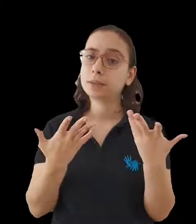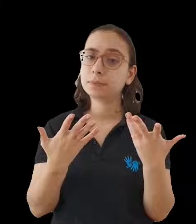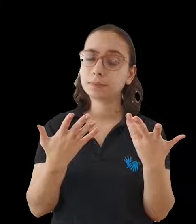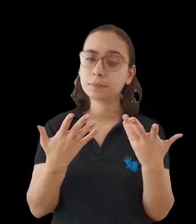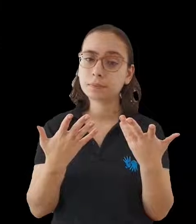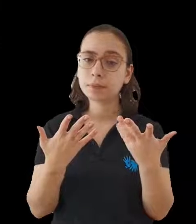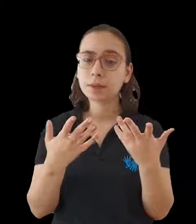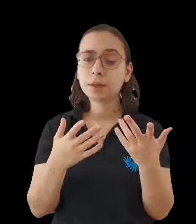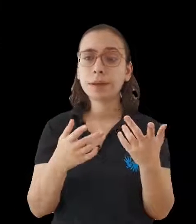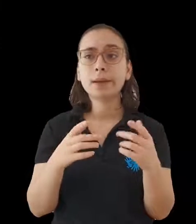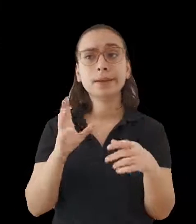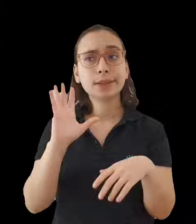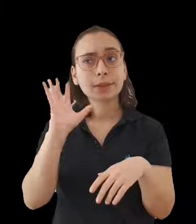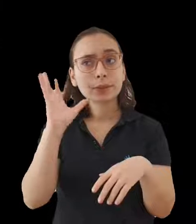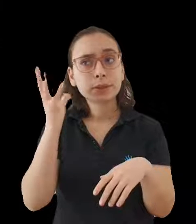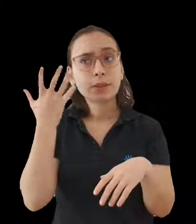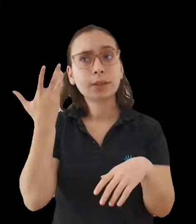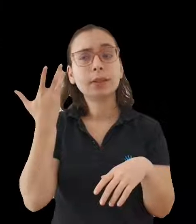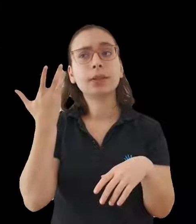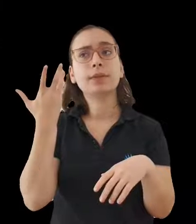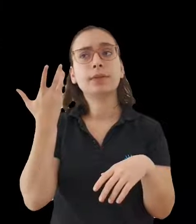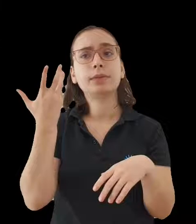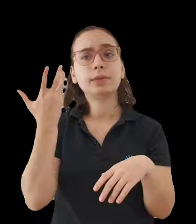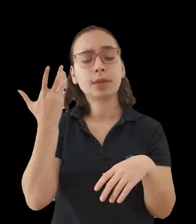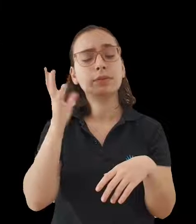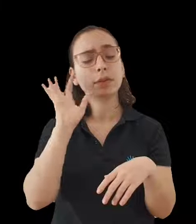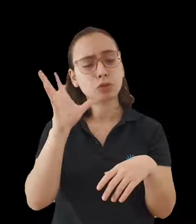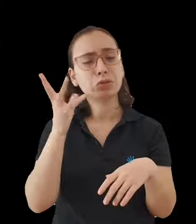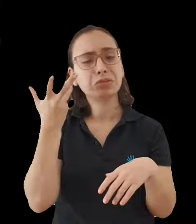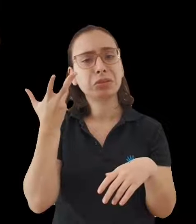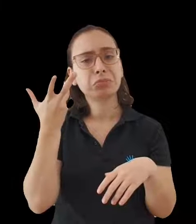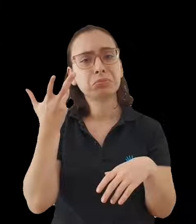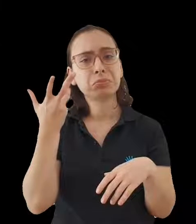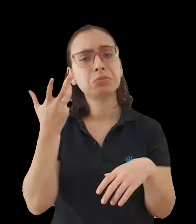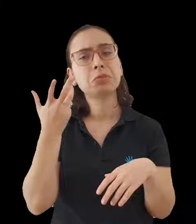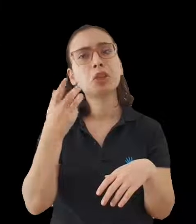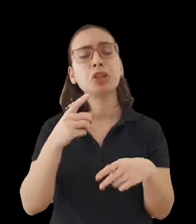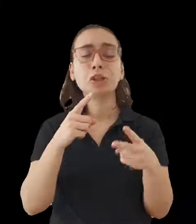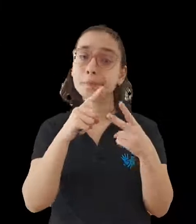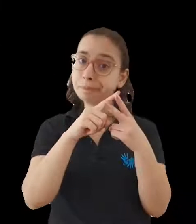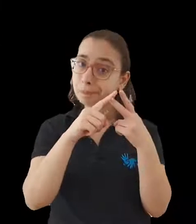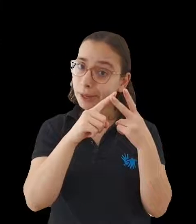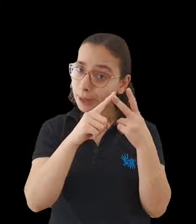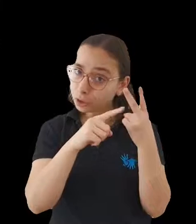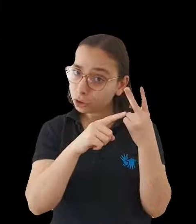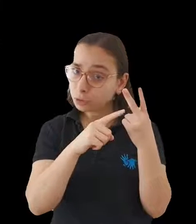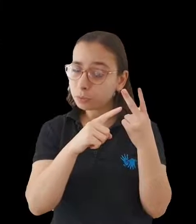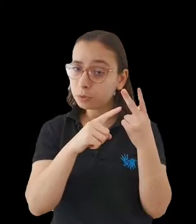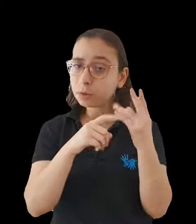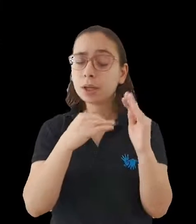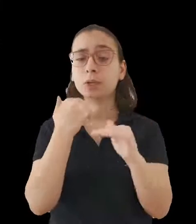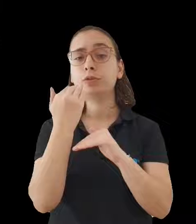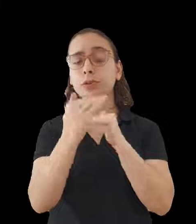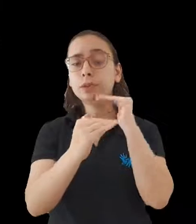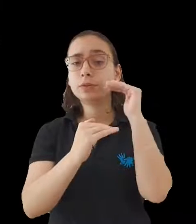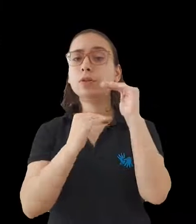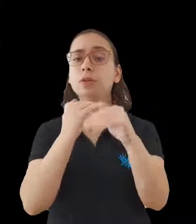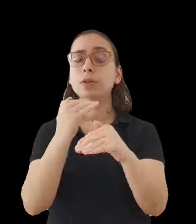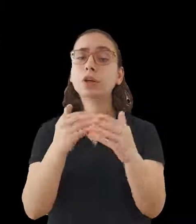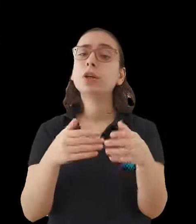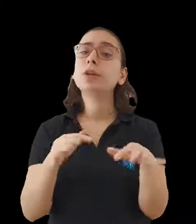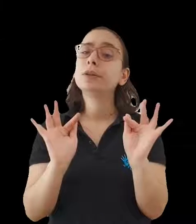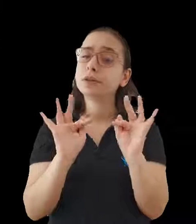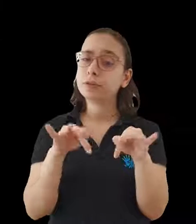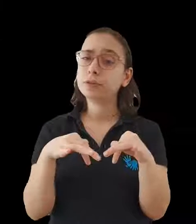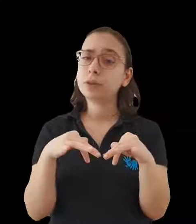que vai acontecer, que ele vai resolver, tem mais de uma. Então, o desenvolvimento, e no final tem uma coisa